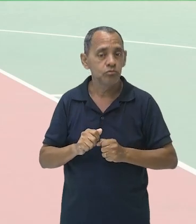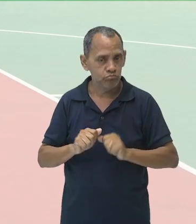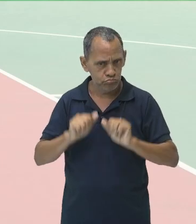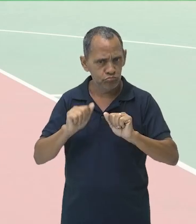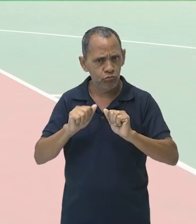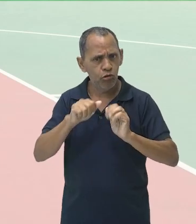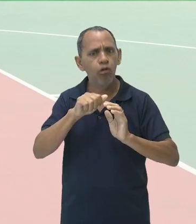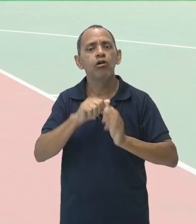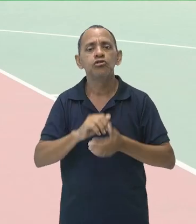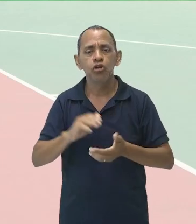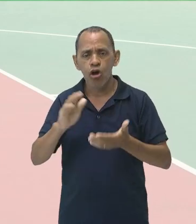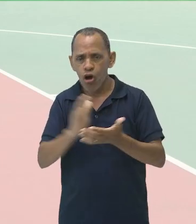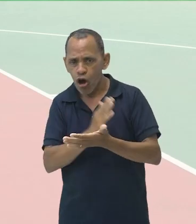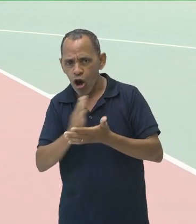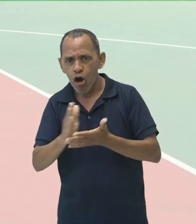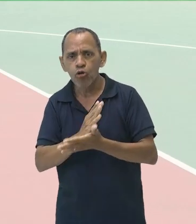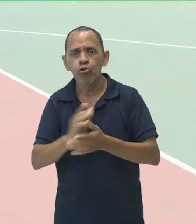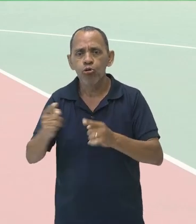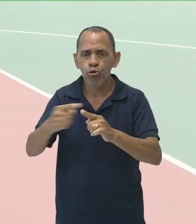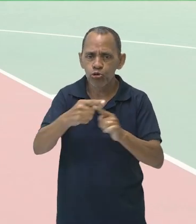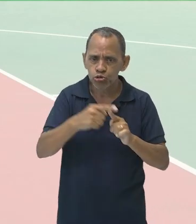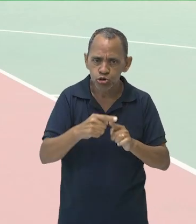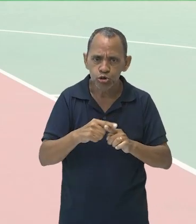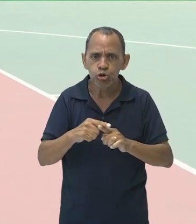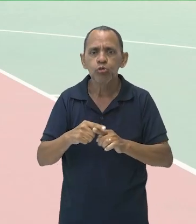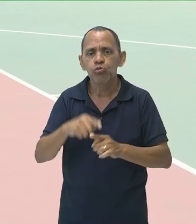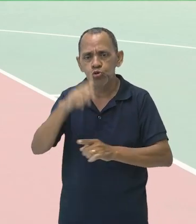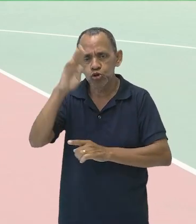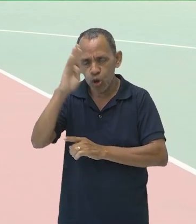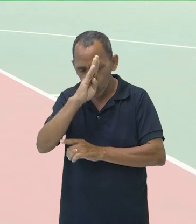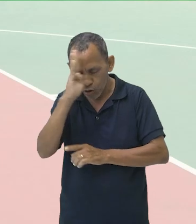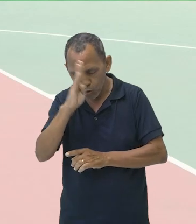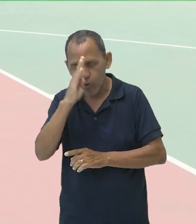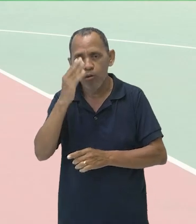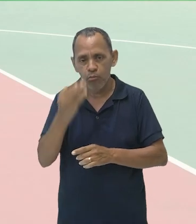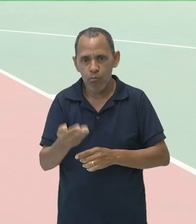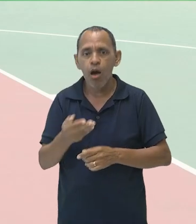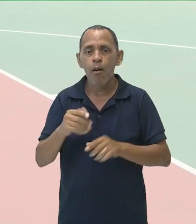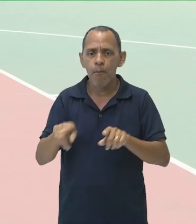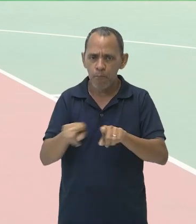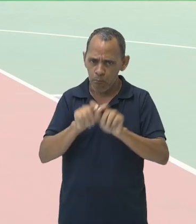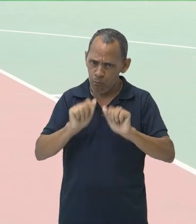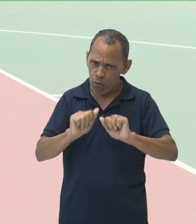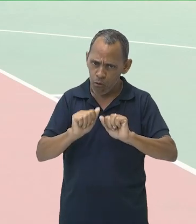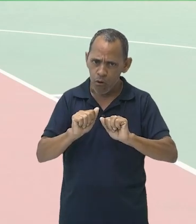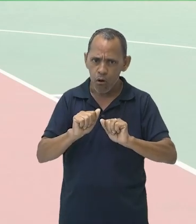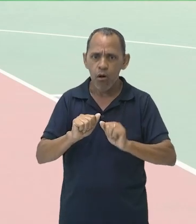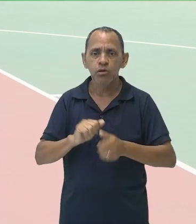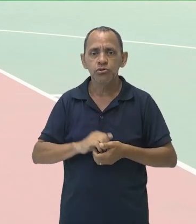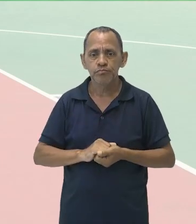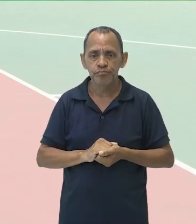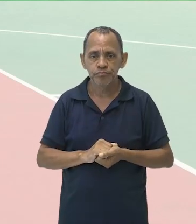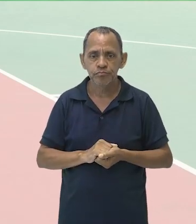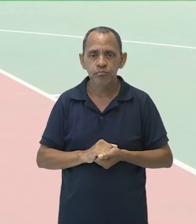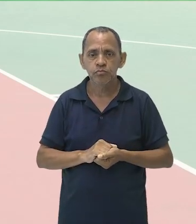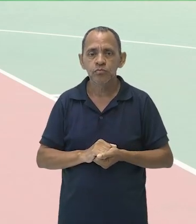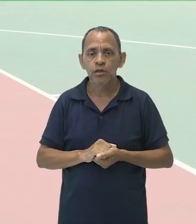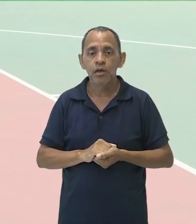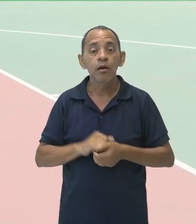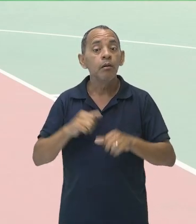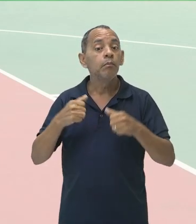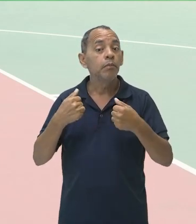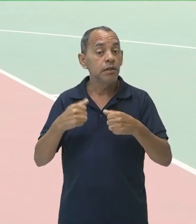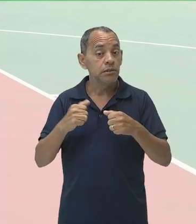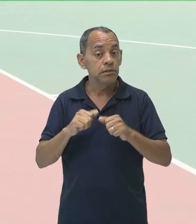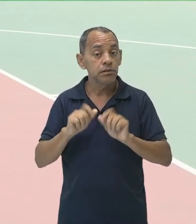a pessoa pode vir a desmaiar. Então, a gente precisa tomar bastante cuidado, principalmente aquelas pessoas que a gente já sabe